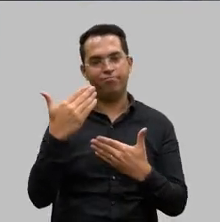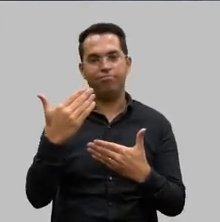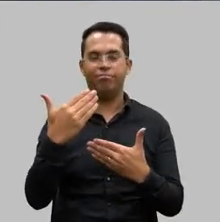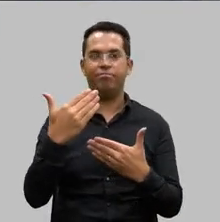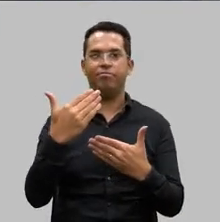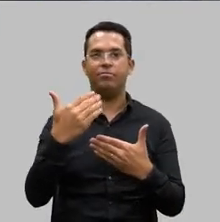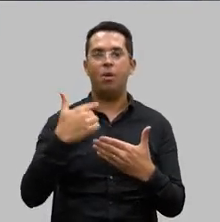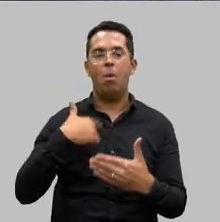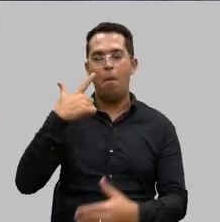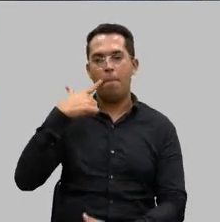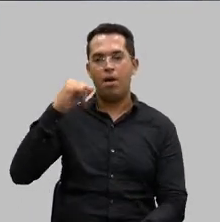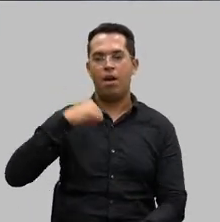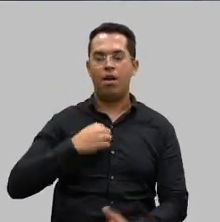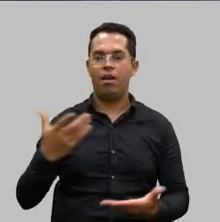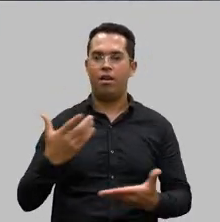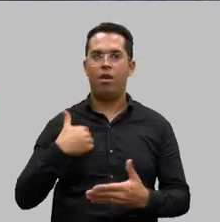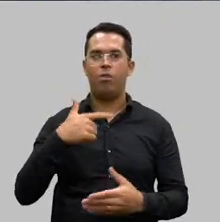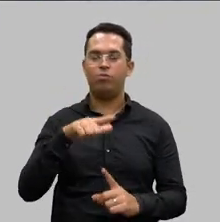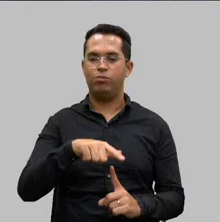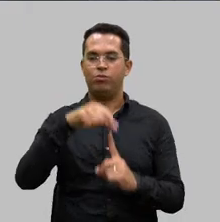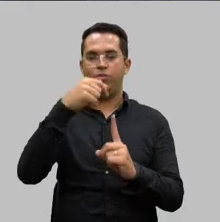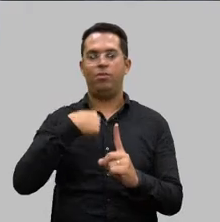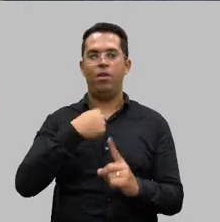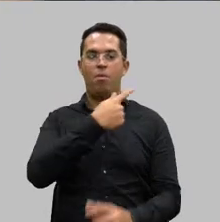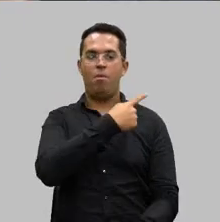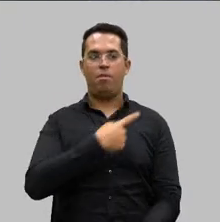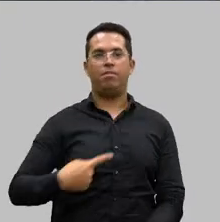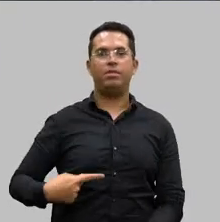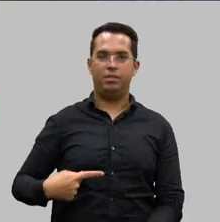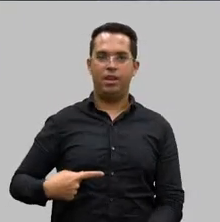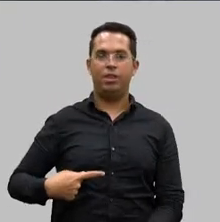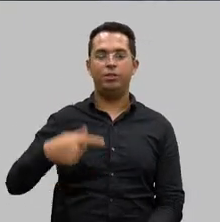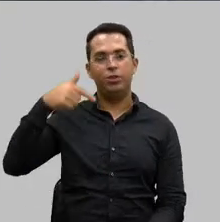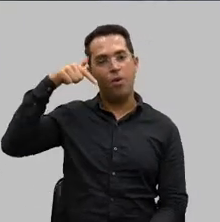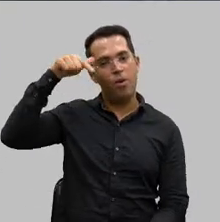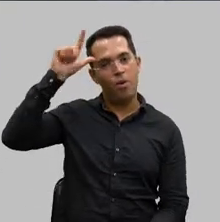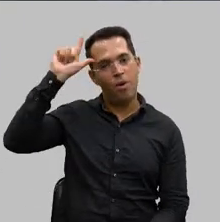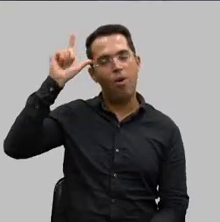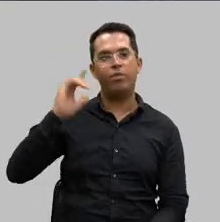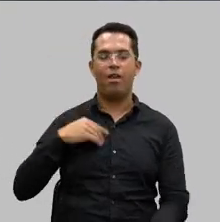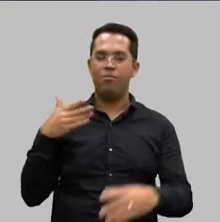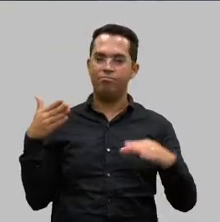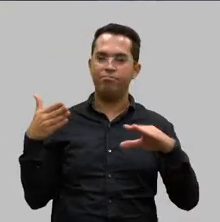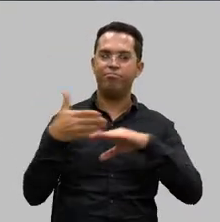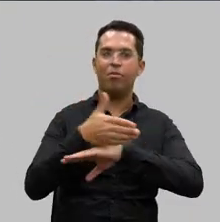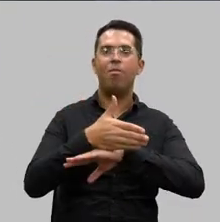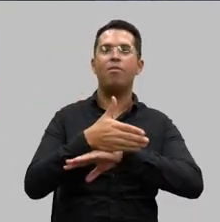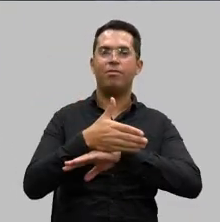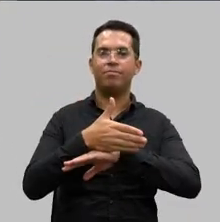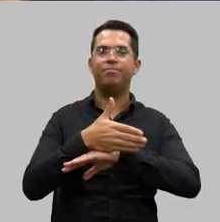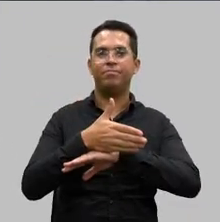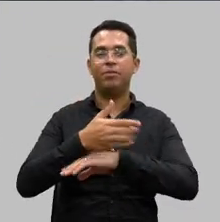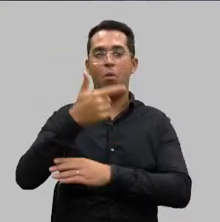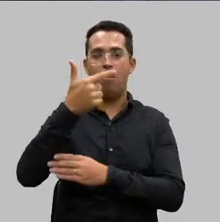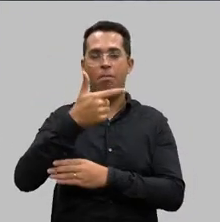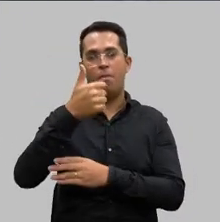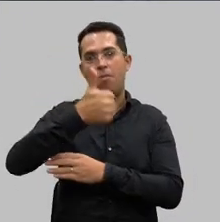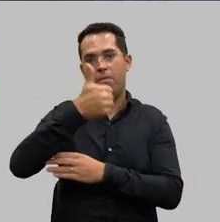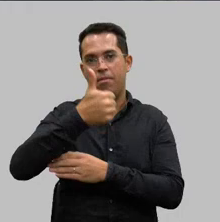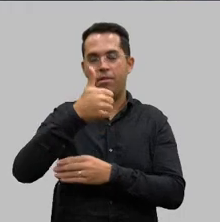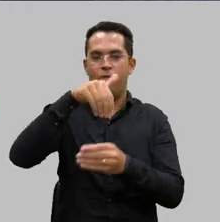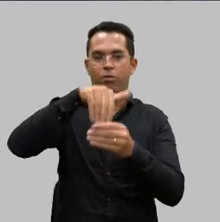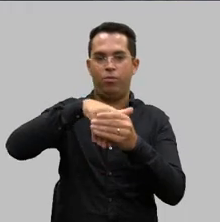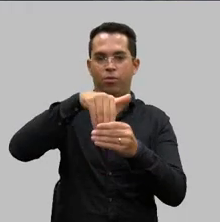elegeram Presidente dessa comissão e na data de ontem nós aprovamos na comissão especial em primeiro turno ela segue em